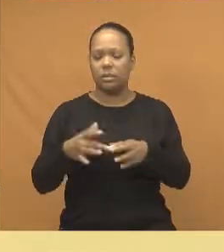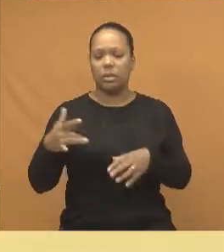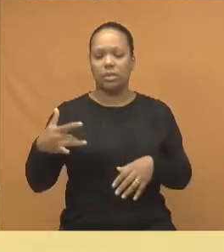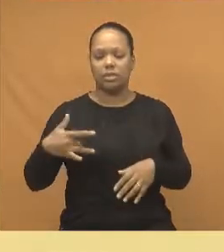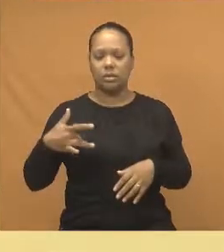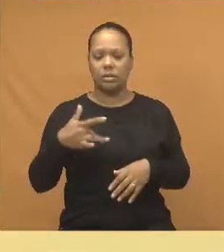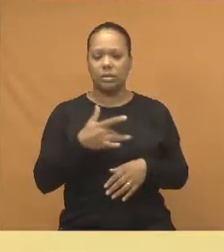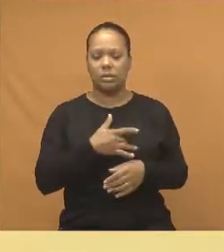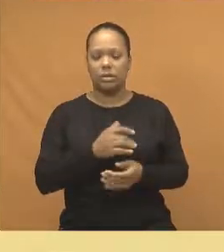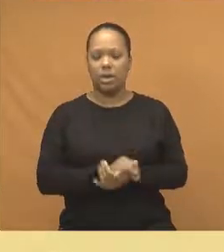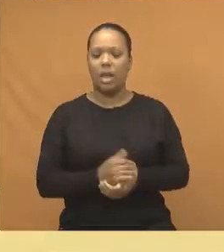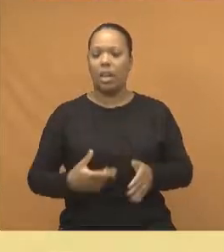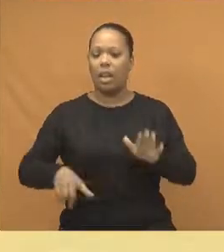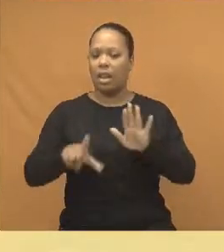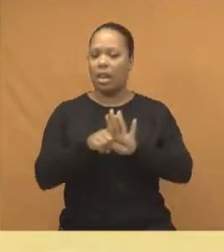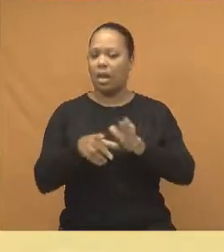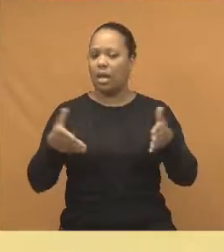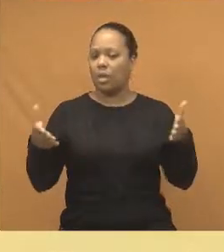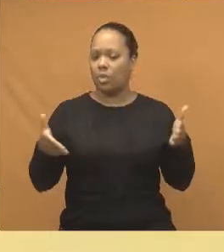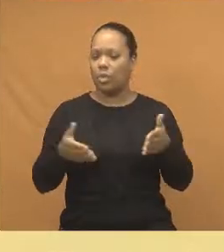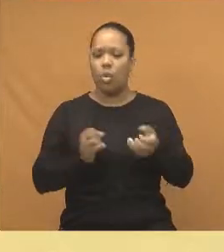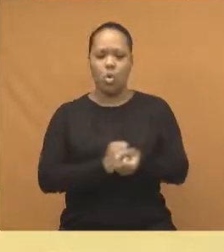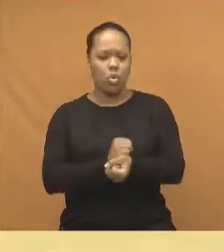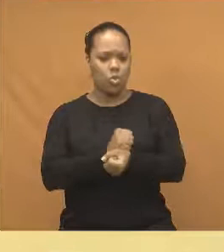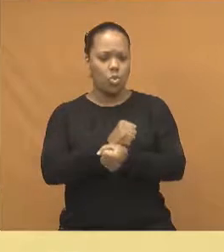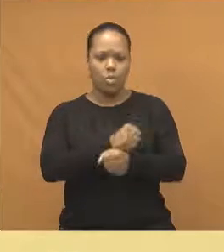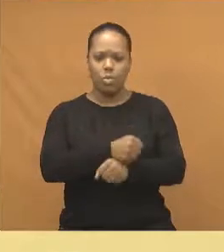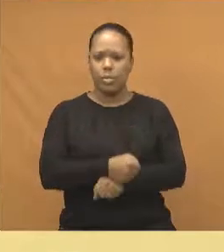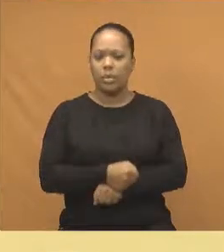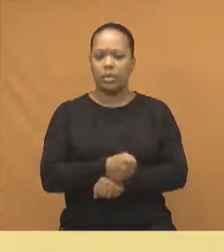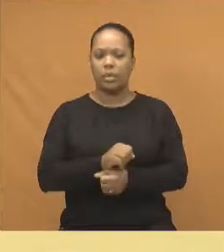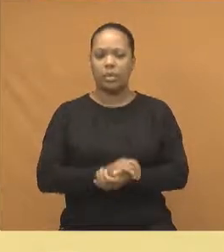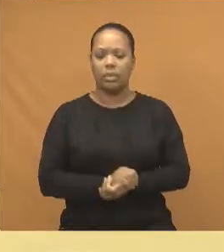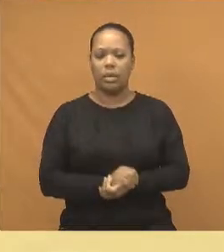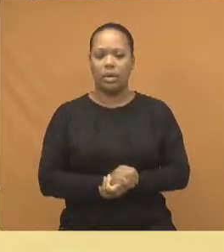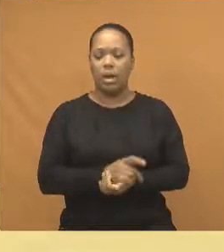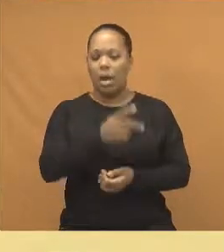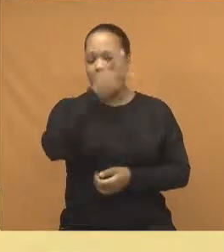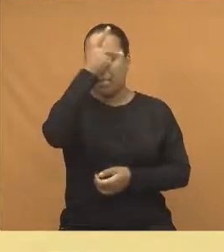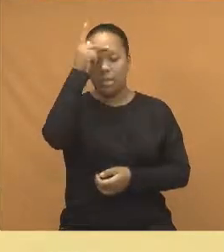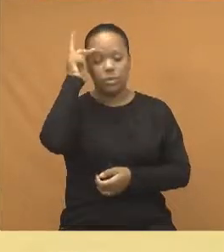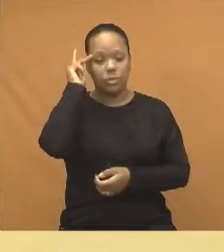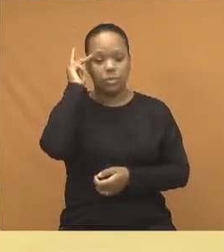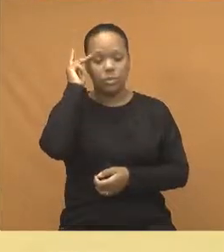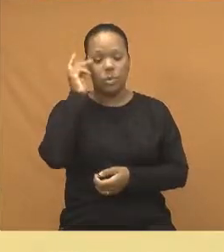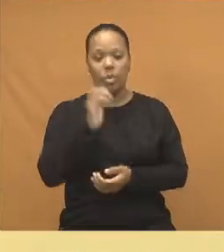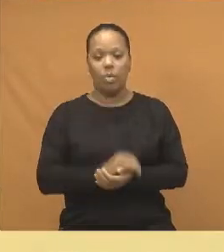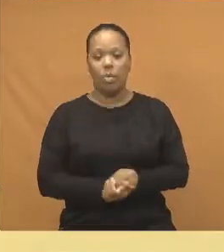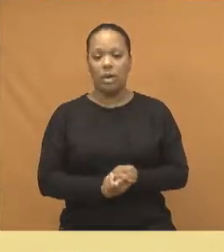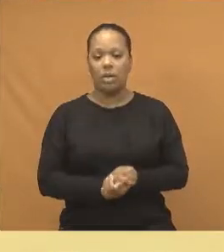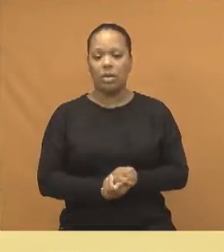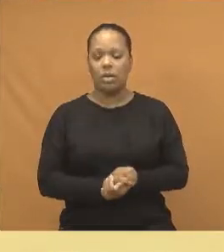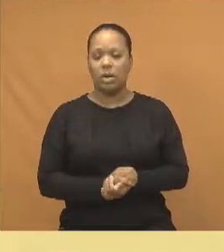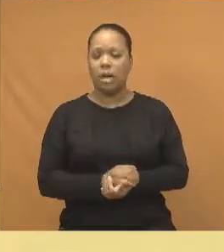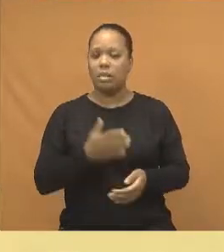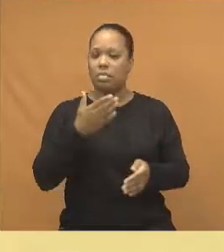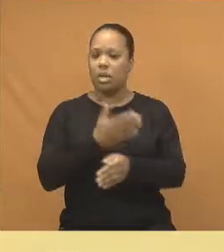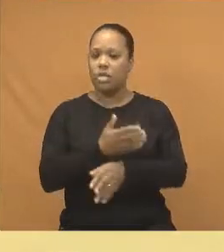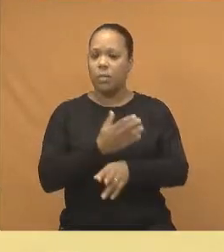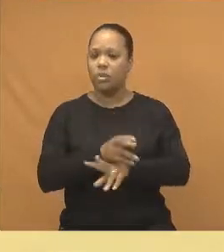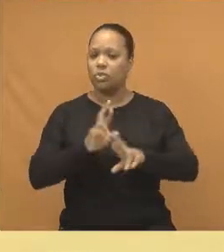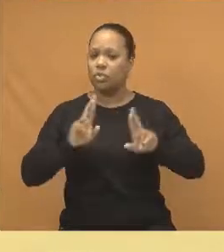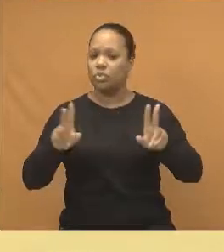vigência dessa lei, obrigados a oferecer atendimento diferenciado